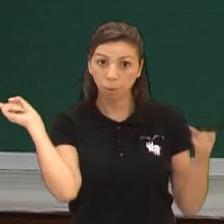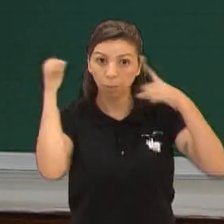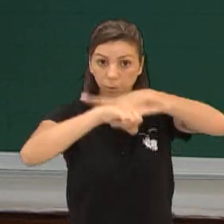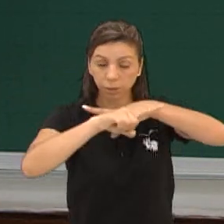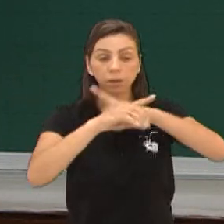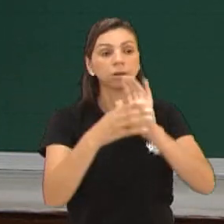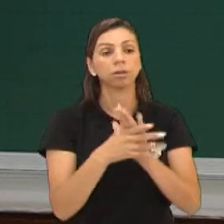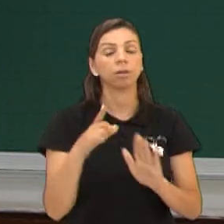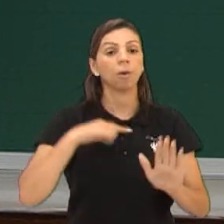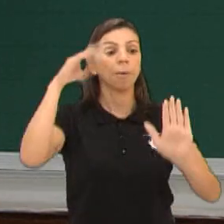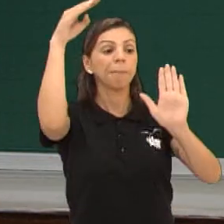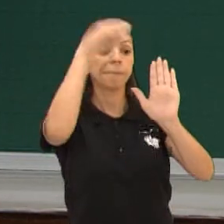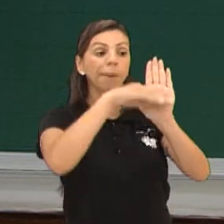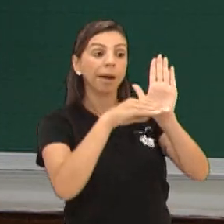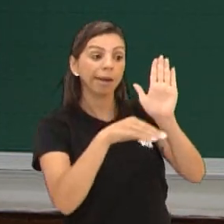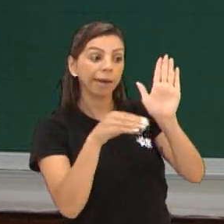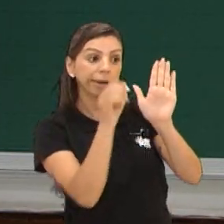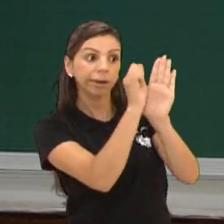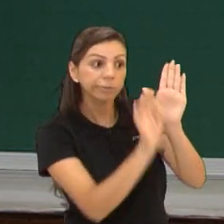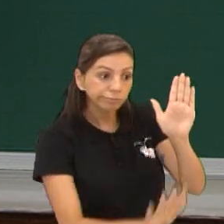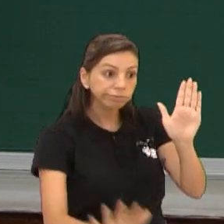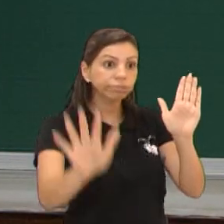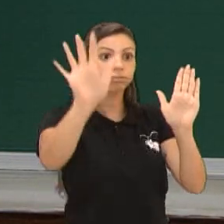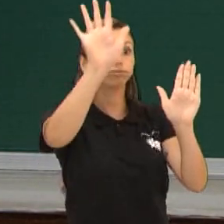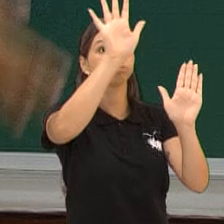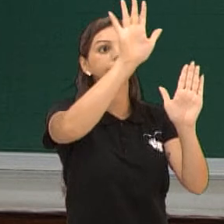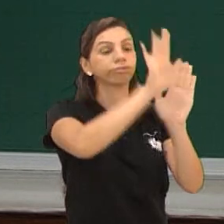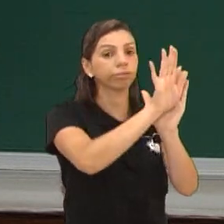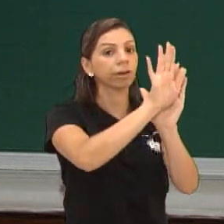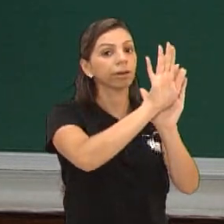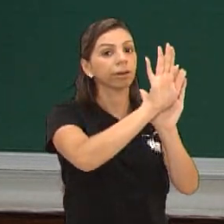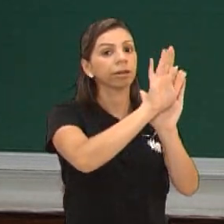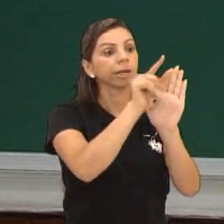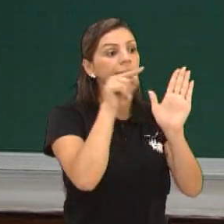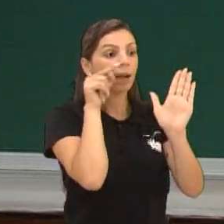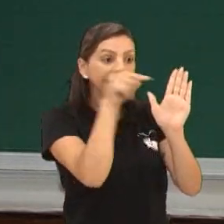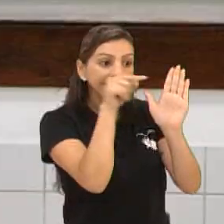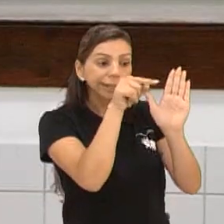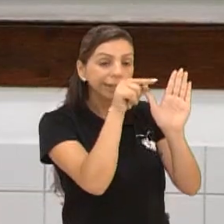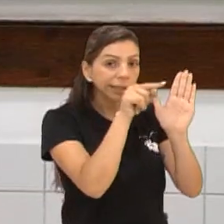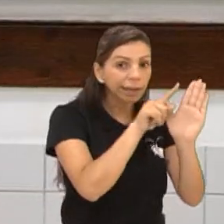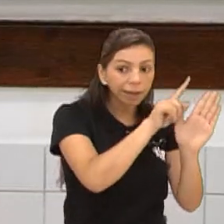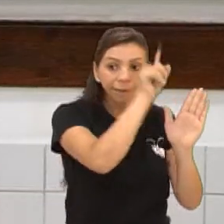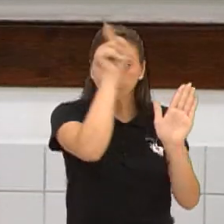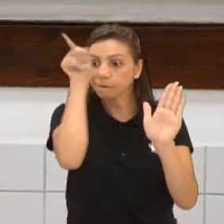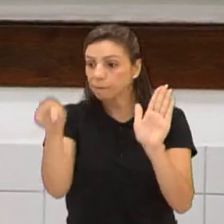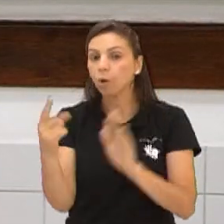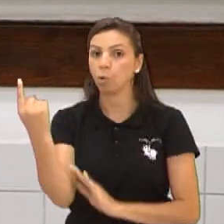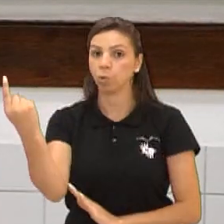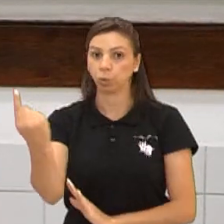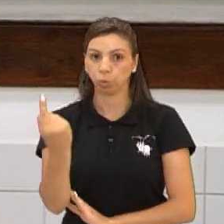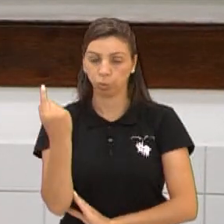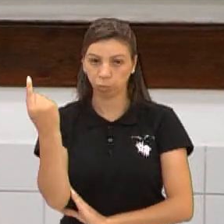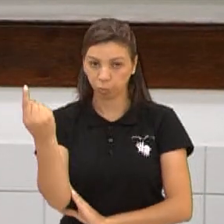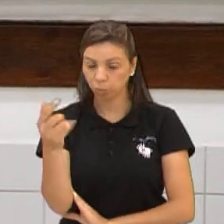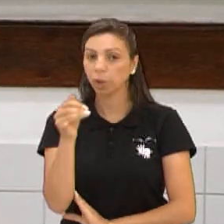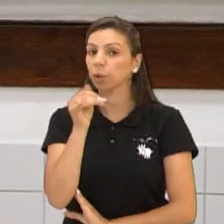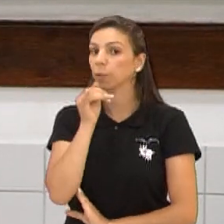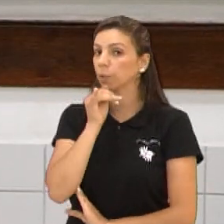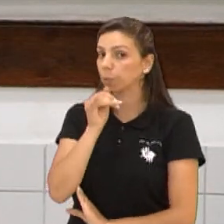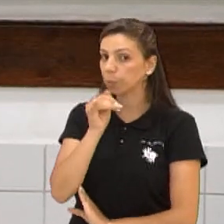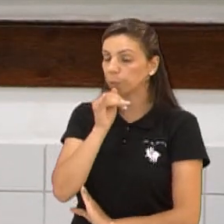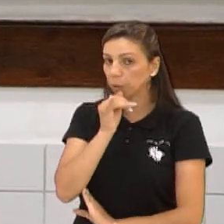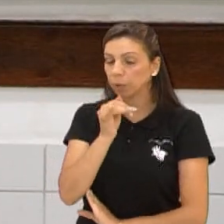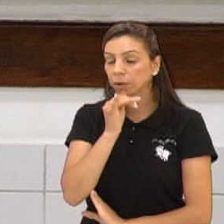nós temos uma Regra geral que ela é aplicada em casos particulares Por exemplo quando eu passo de